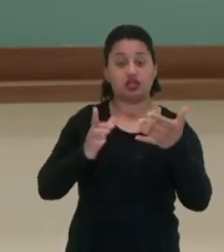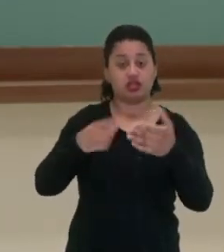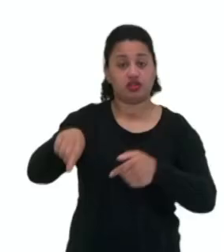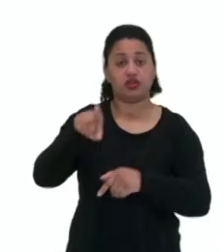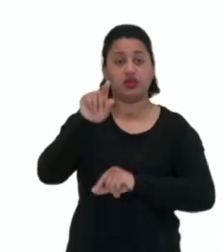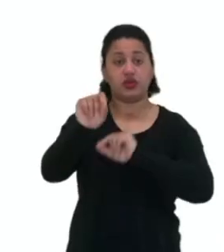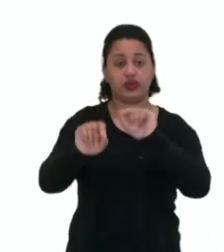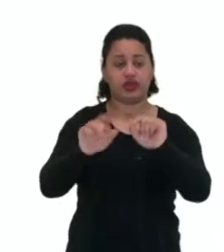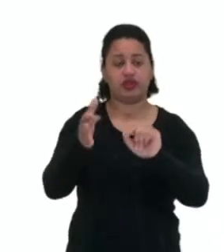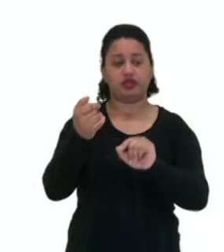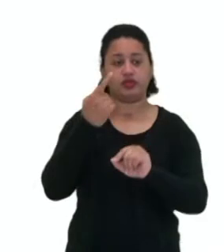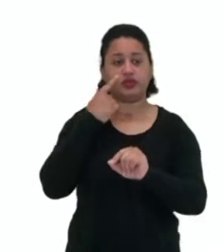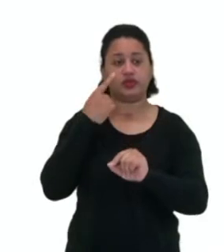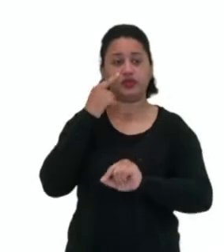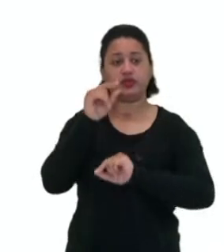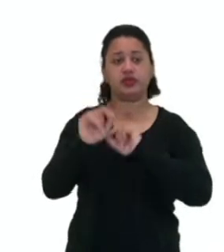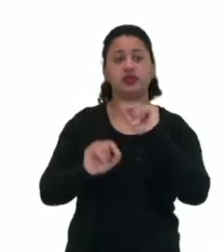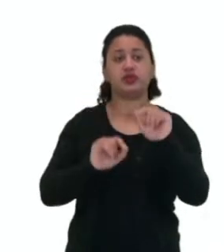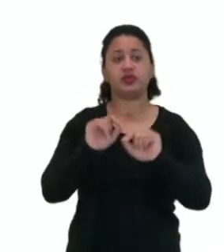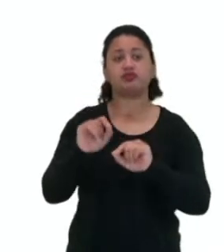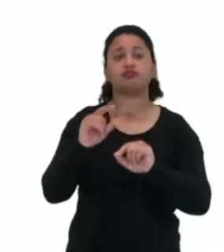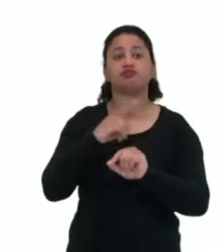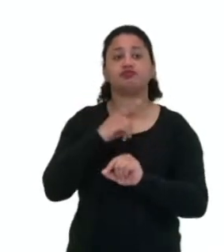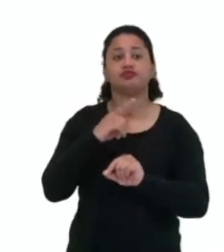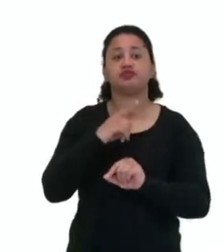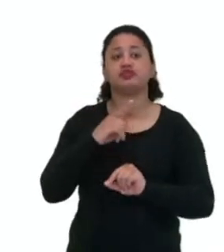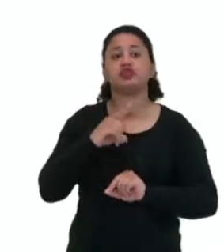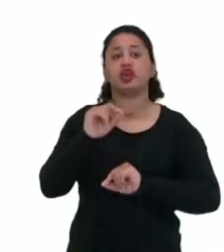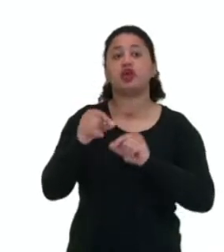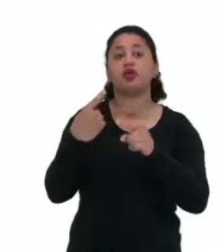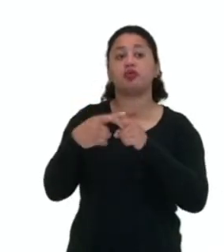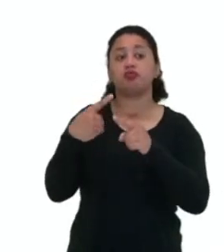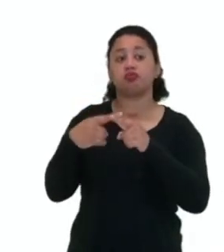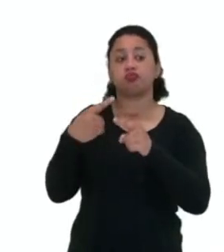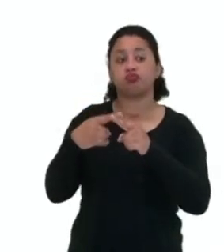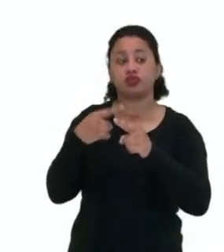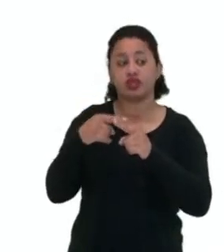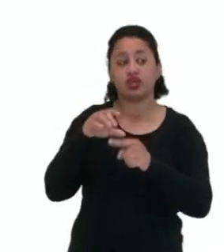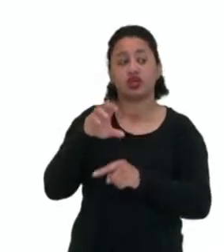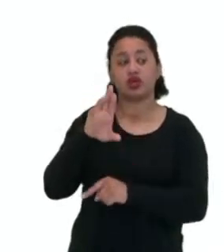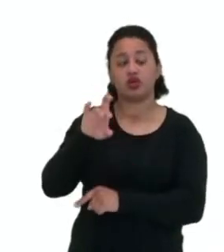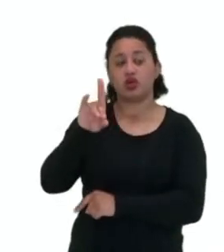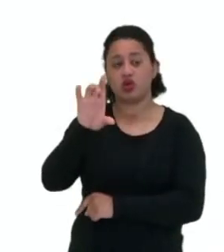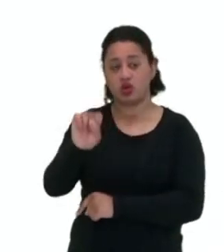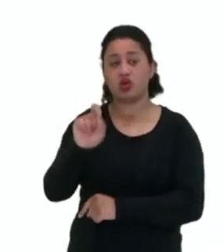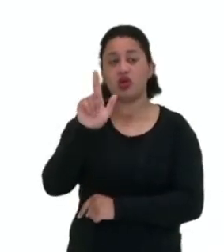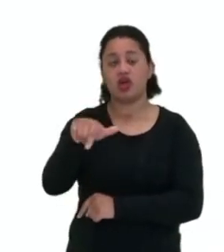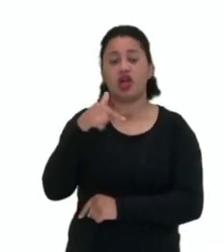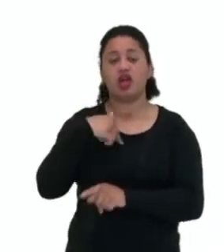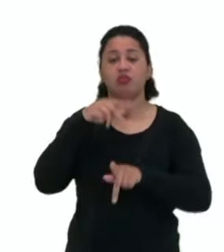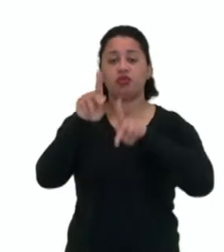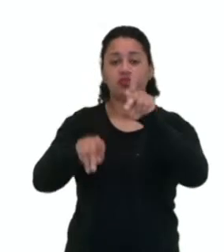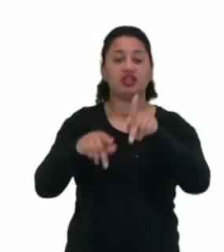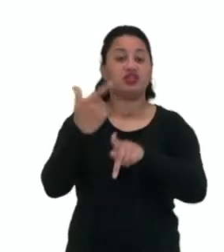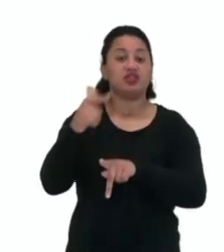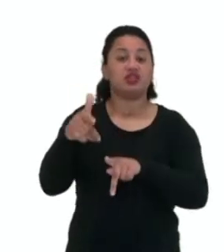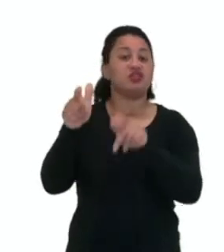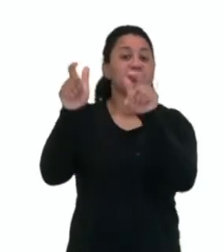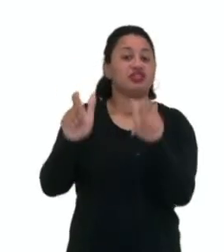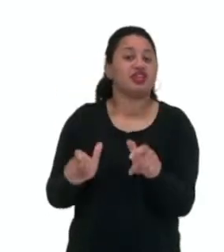você, ó. Confere aqui na tela, ó. Então ali, ó, por que os curdos podem ser considerados uma nação sem